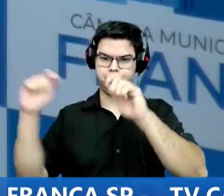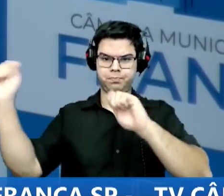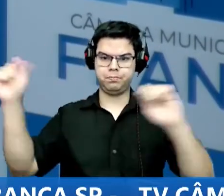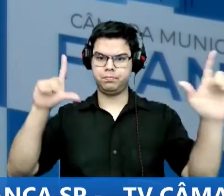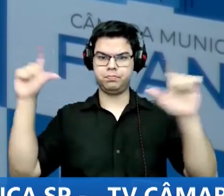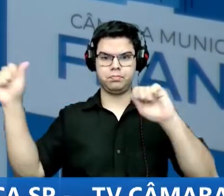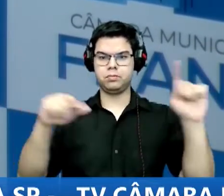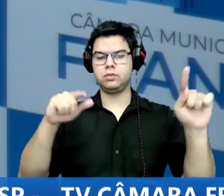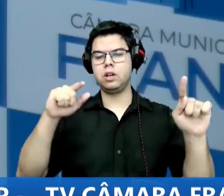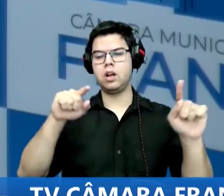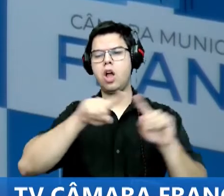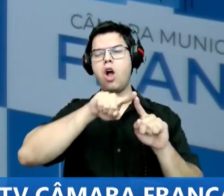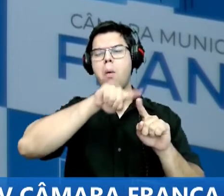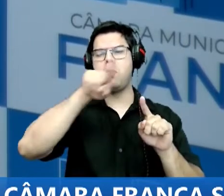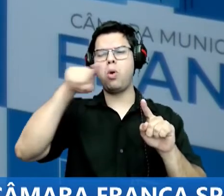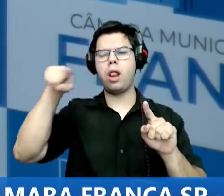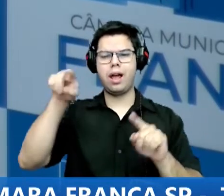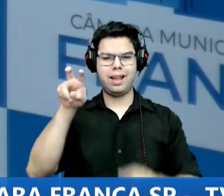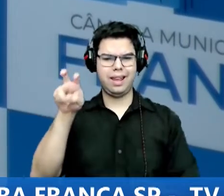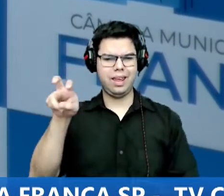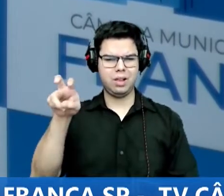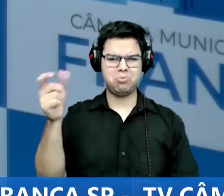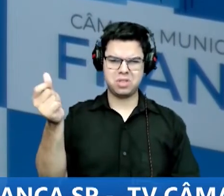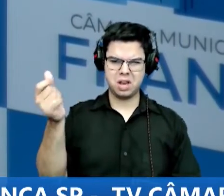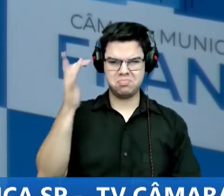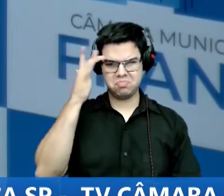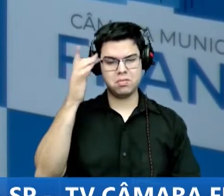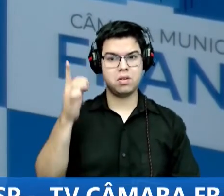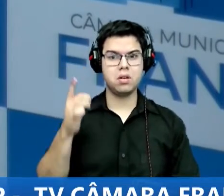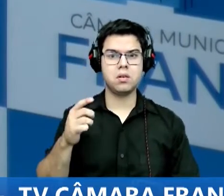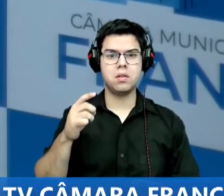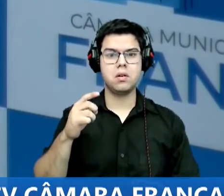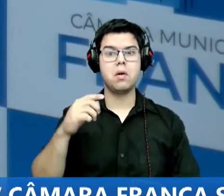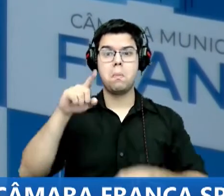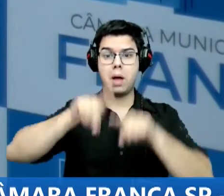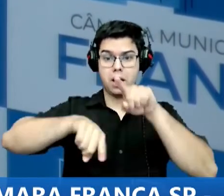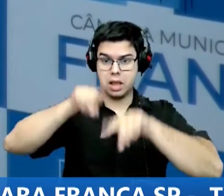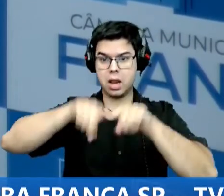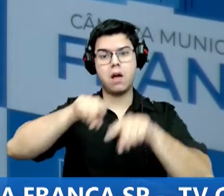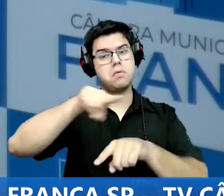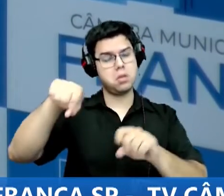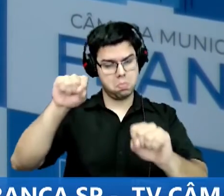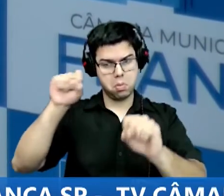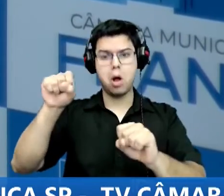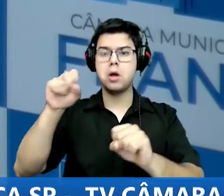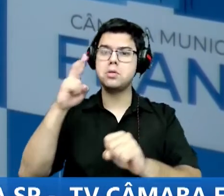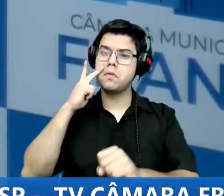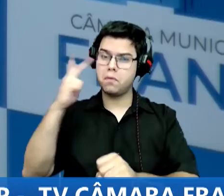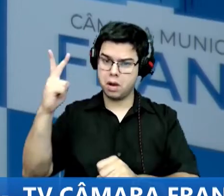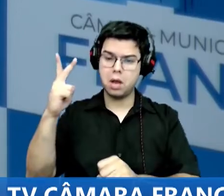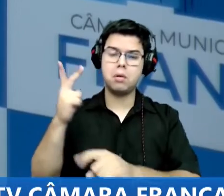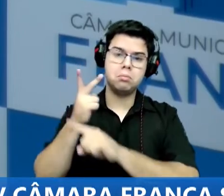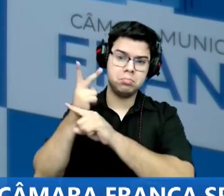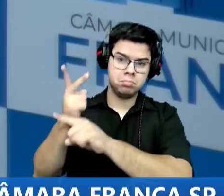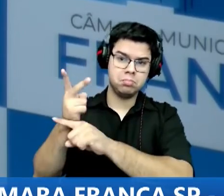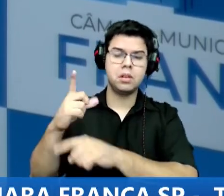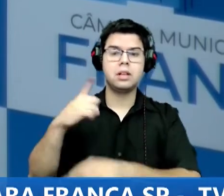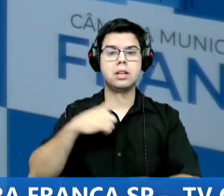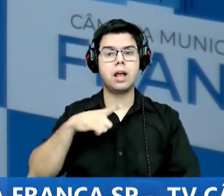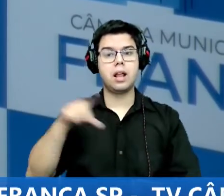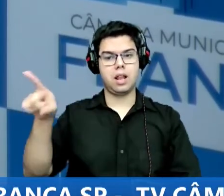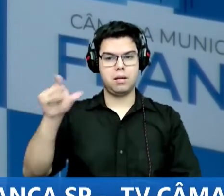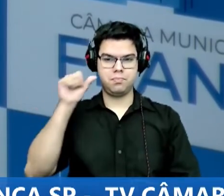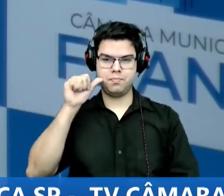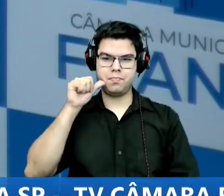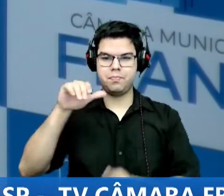que é o quinto ou o sexto, esse material fica à disposição da casa, ele já está aí com a secretária. Pode passar